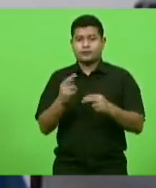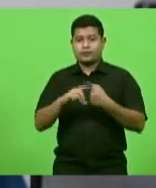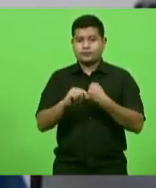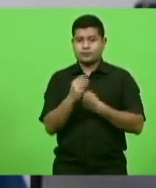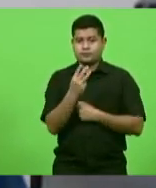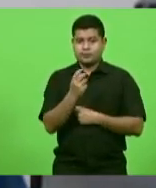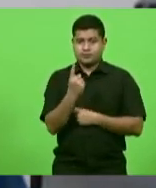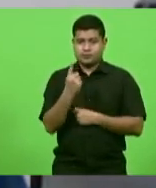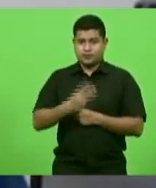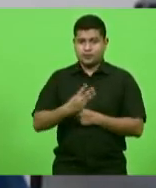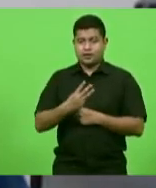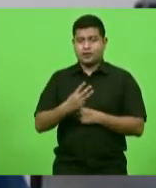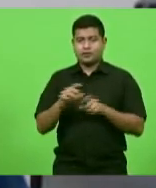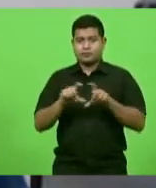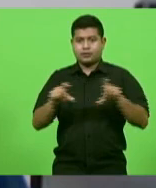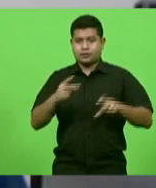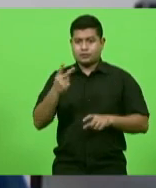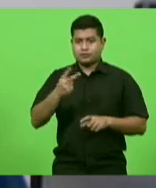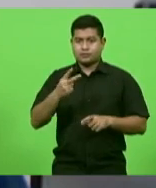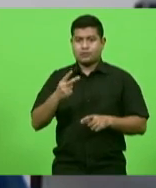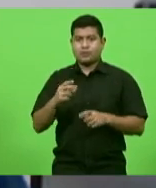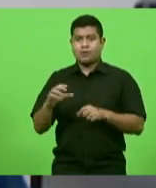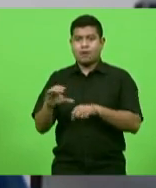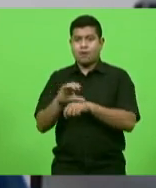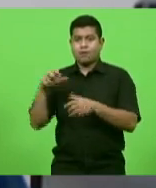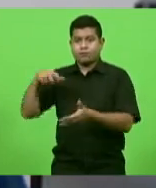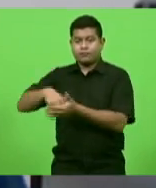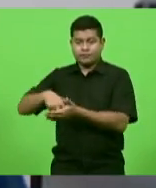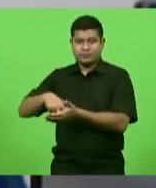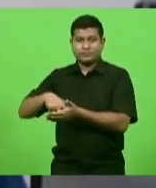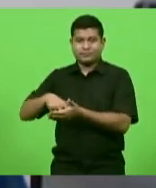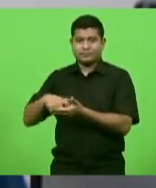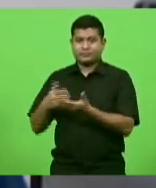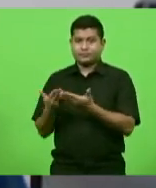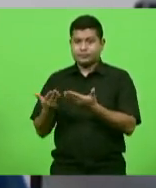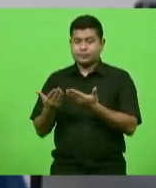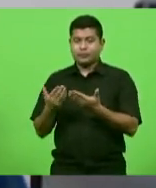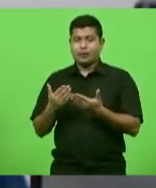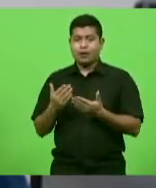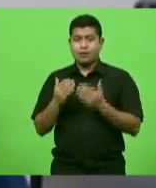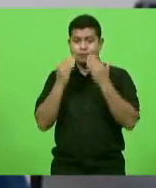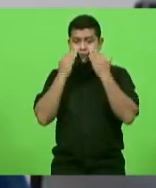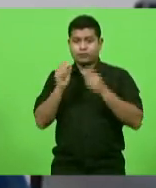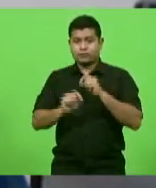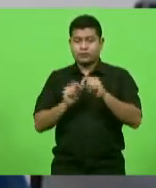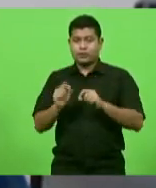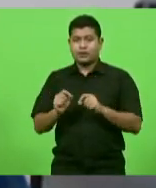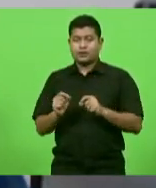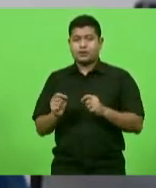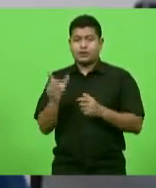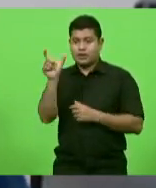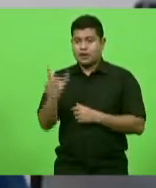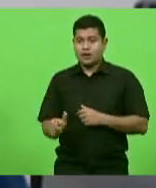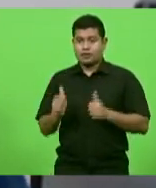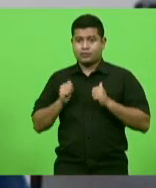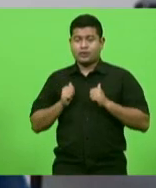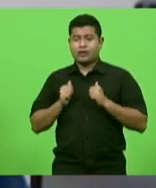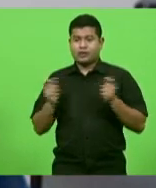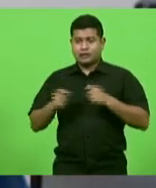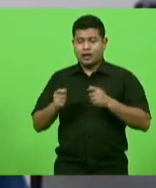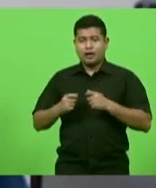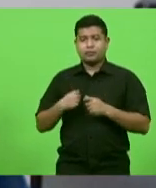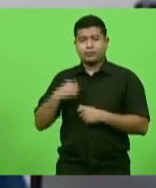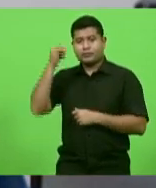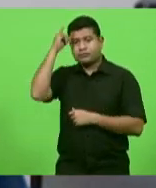parágrafo 2º do Código Penal que prevê como penalmente relevante a conduta omissiva quando a gente devia e podia